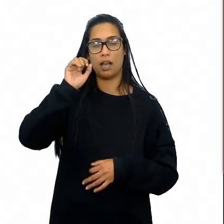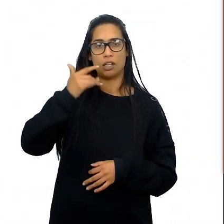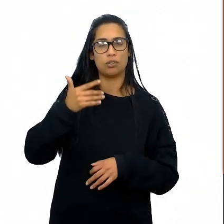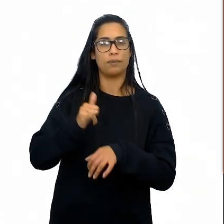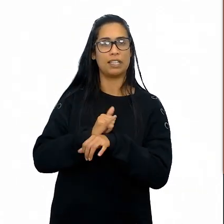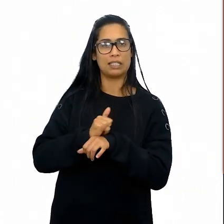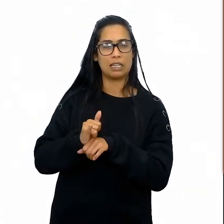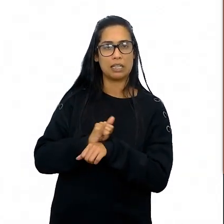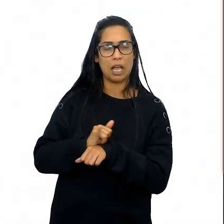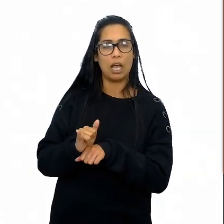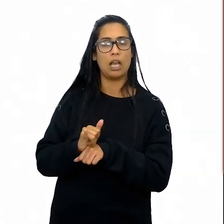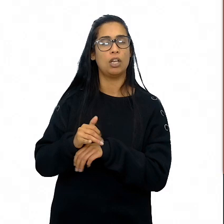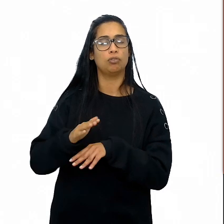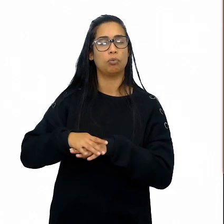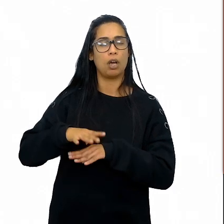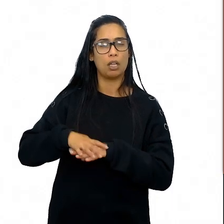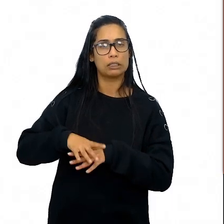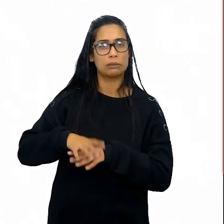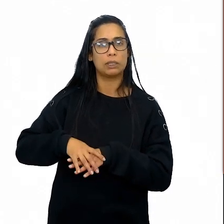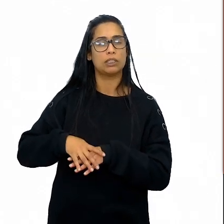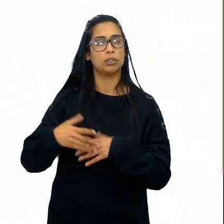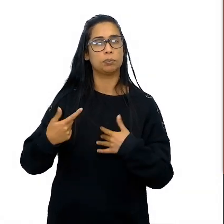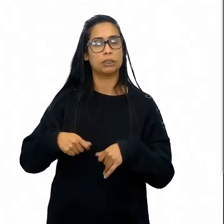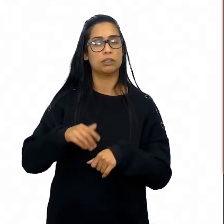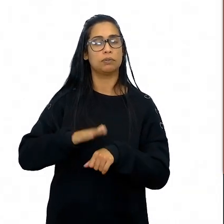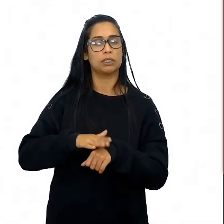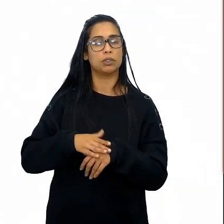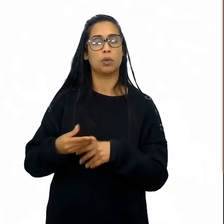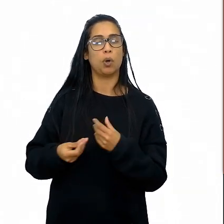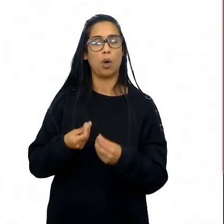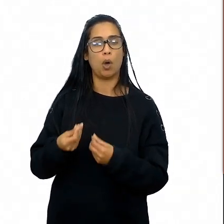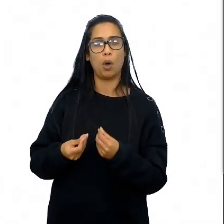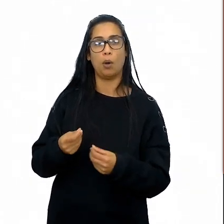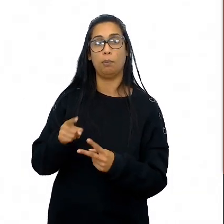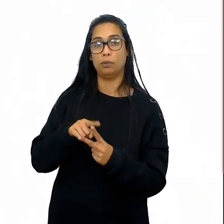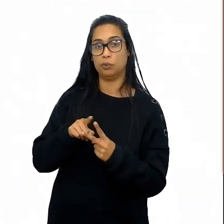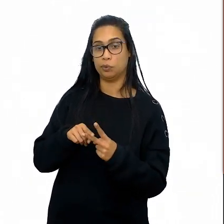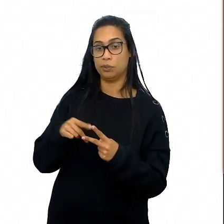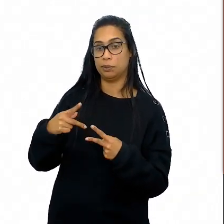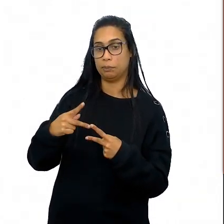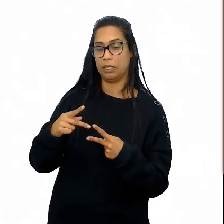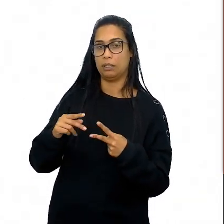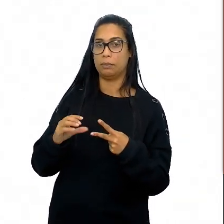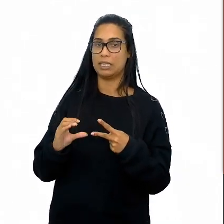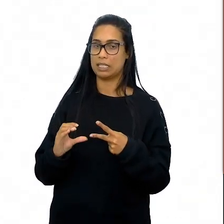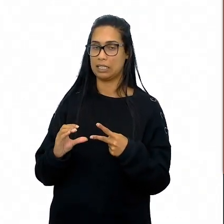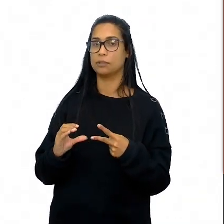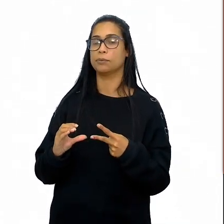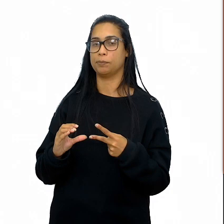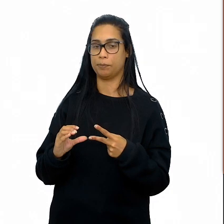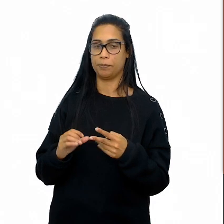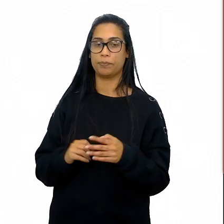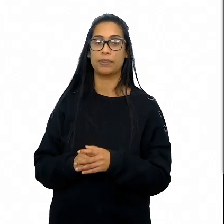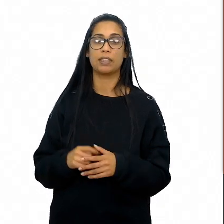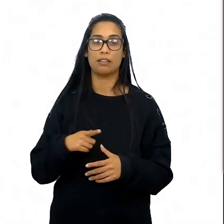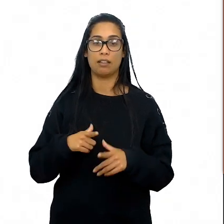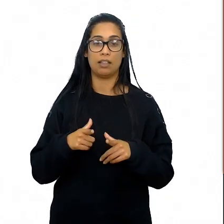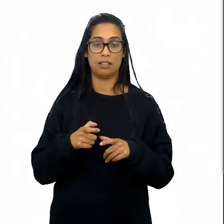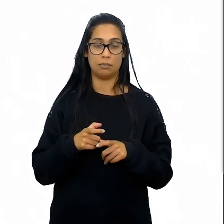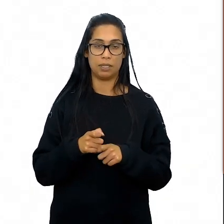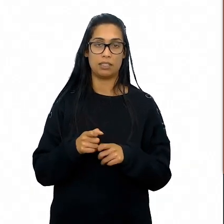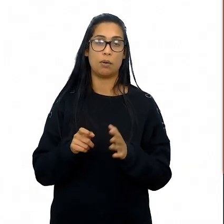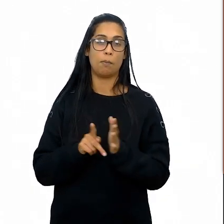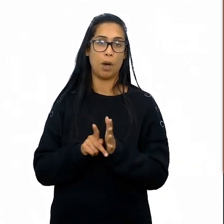que envolvam medidas de volume de prismas e de cilindros retos inclusive com o uso de expressões de cálculo em